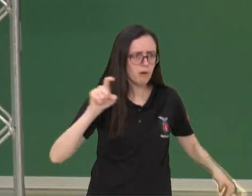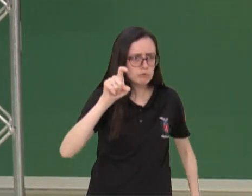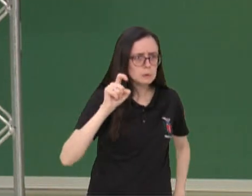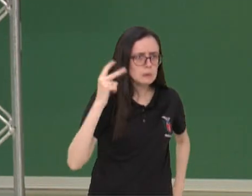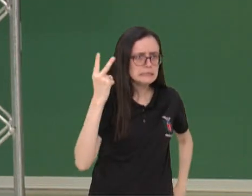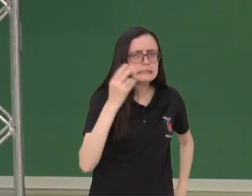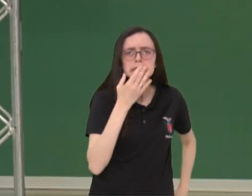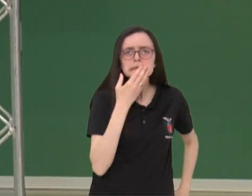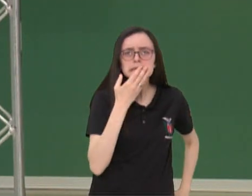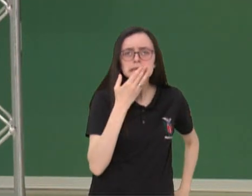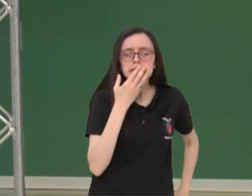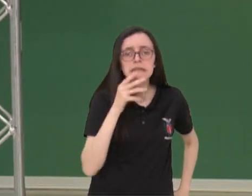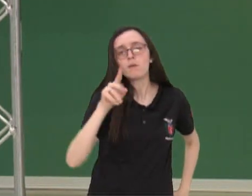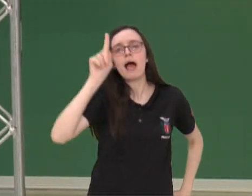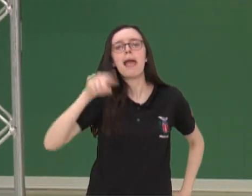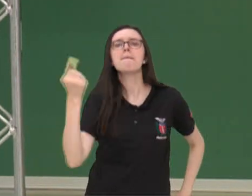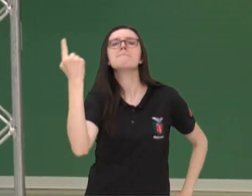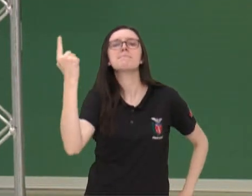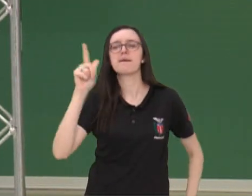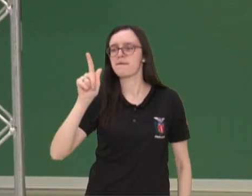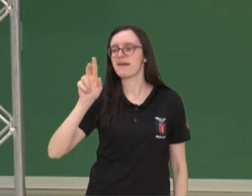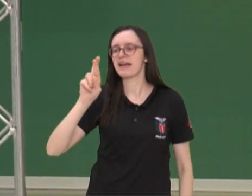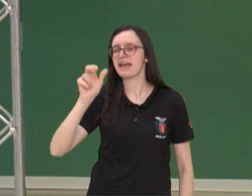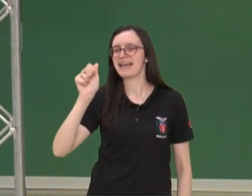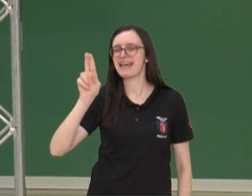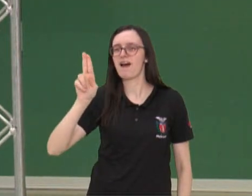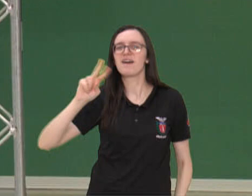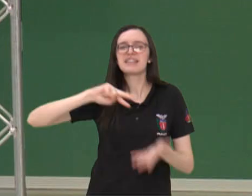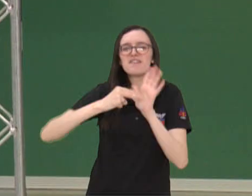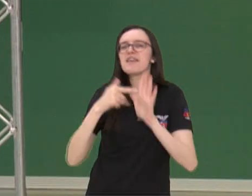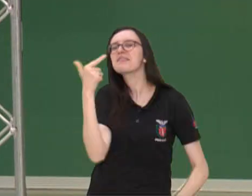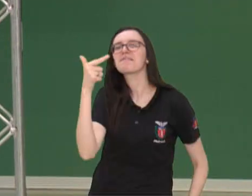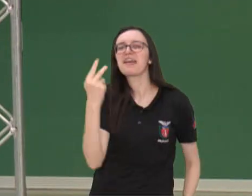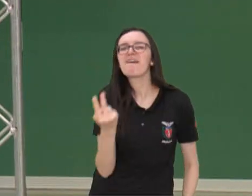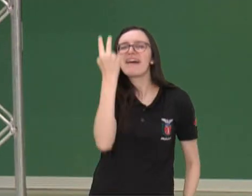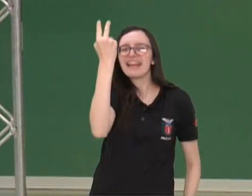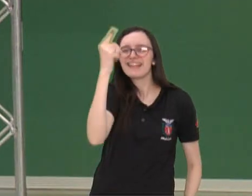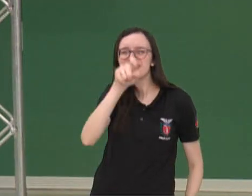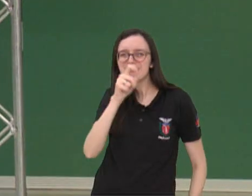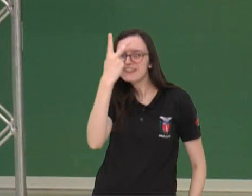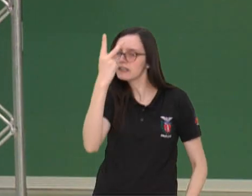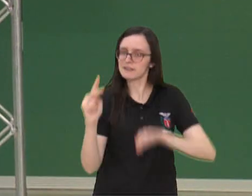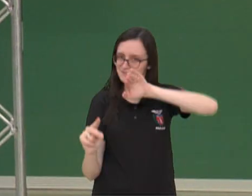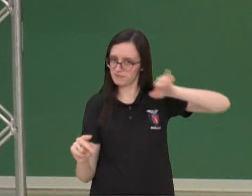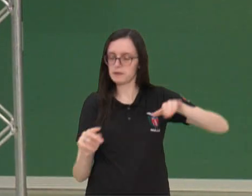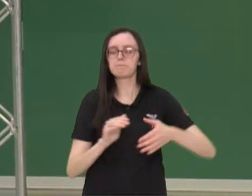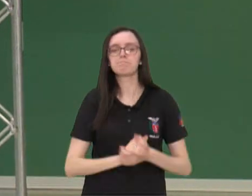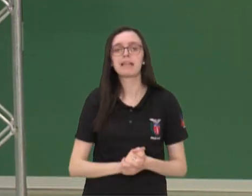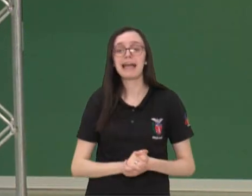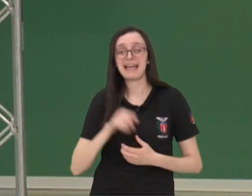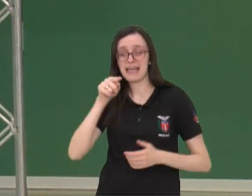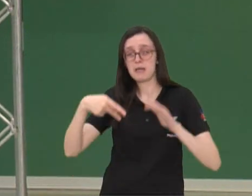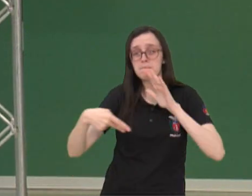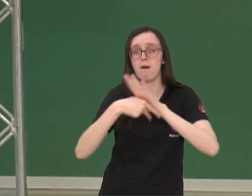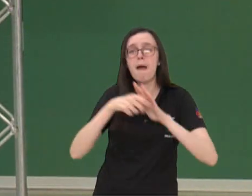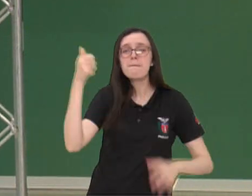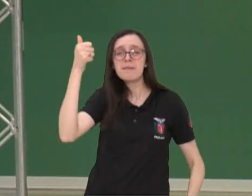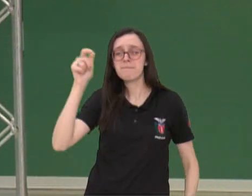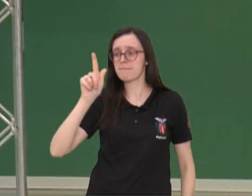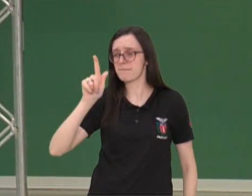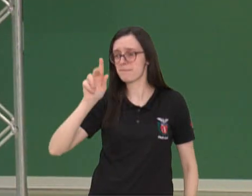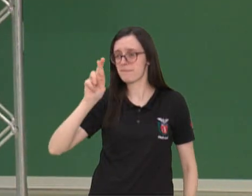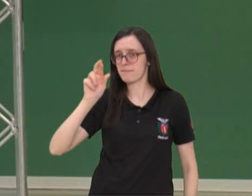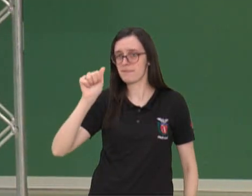não é função quadrática, é função de primeiro grau. E a gente já estudou isso nas nossas aulas. Aqui a função de primeiro grau, o valor de A, que é